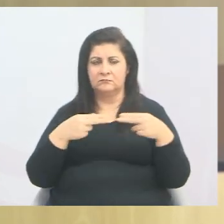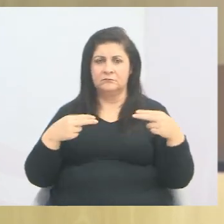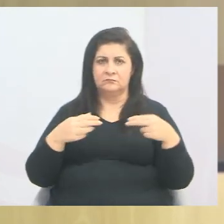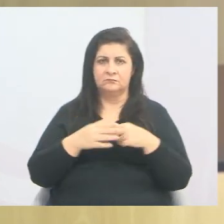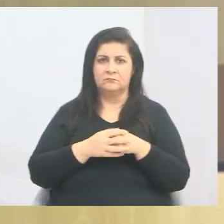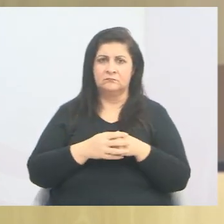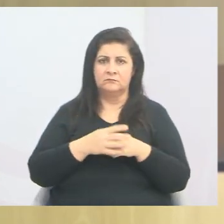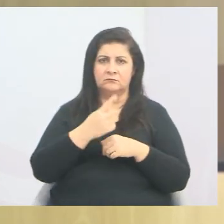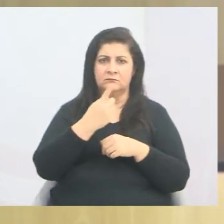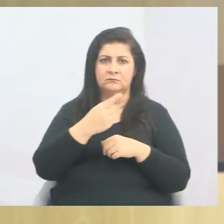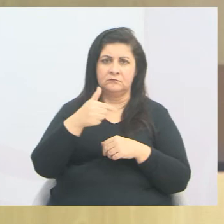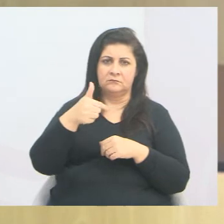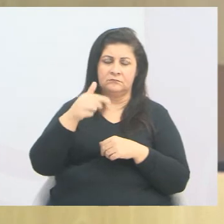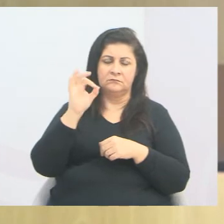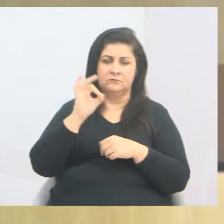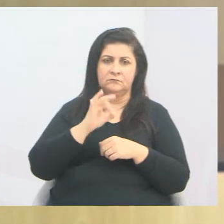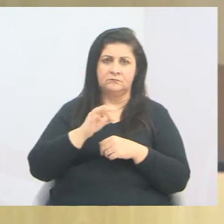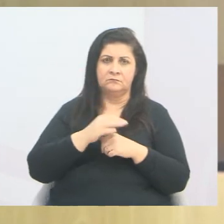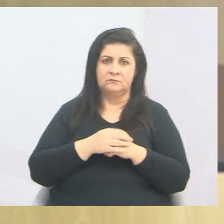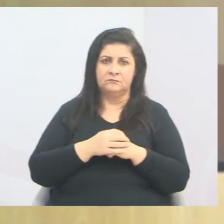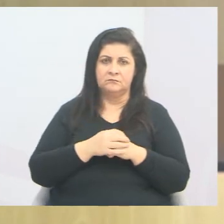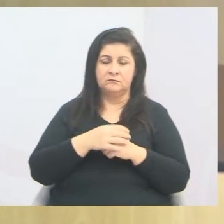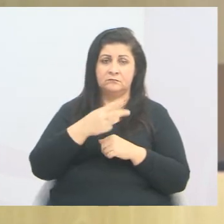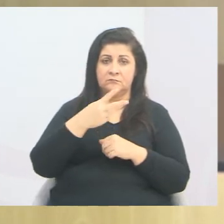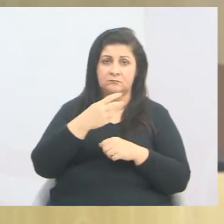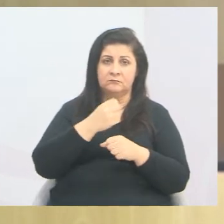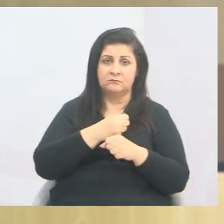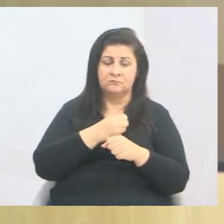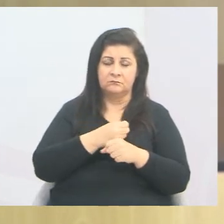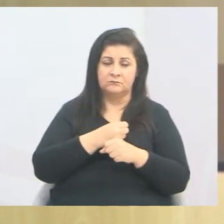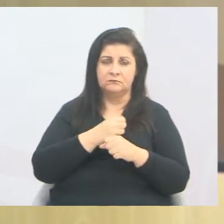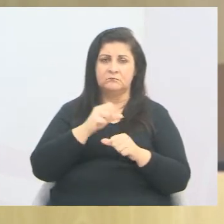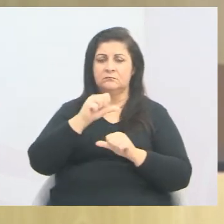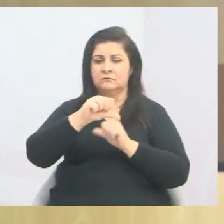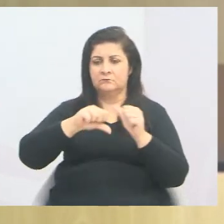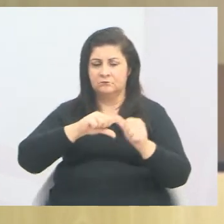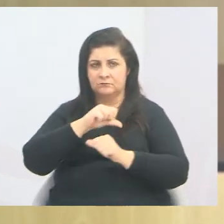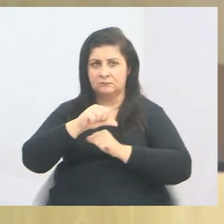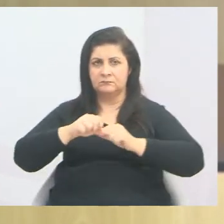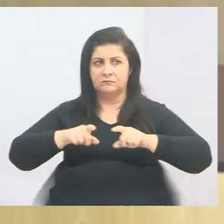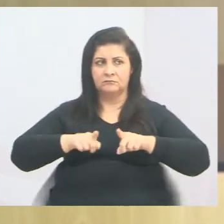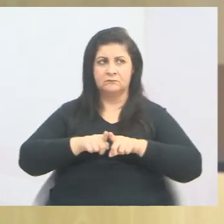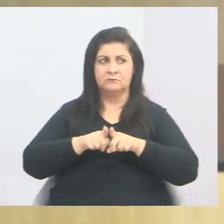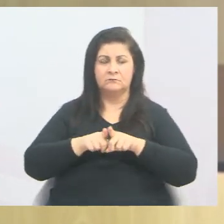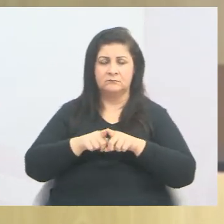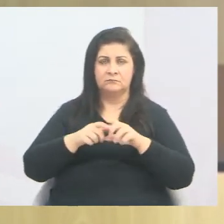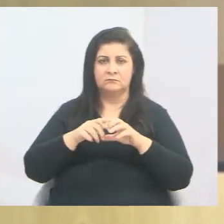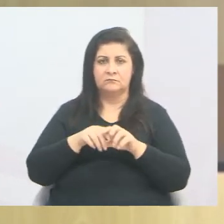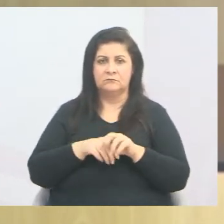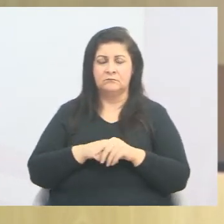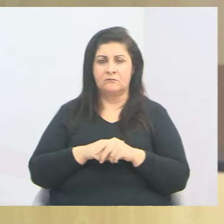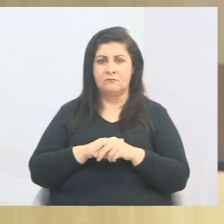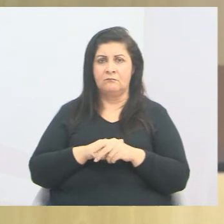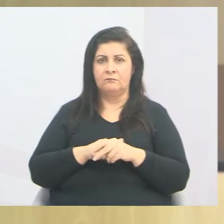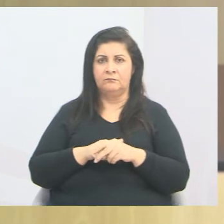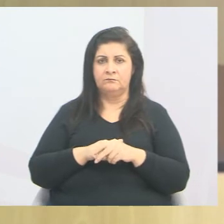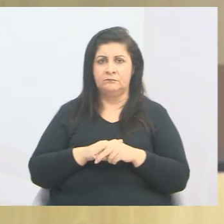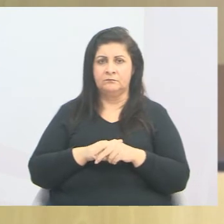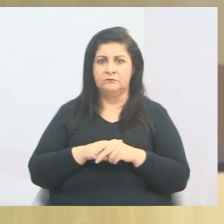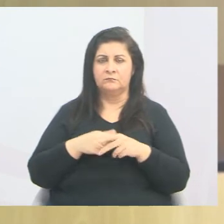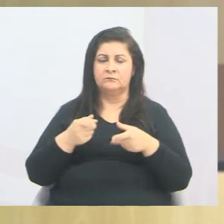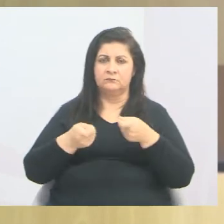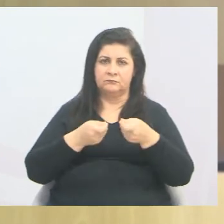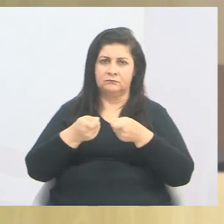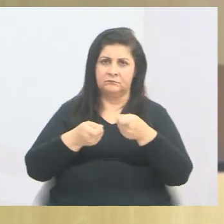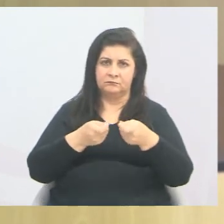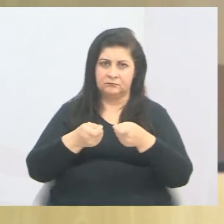torno de 17%, 18%, né? No segundo ano também houve aquelas mudanças da questão na questão administrativa, que